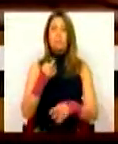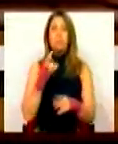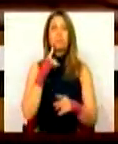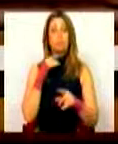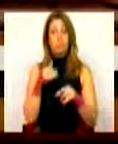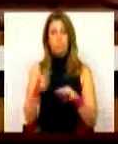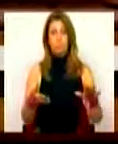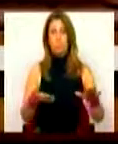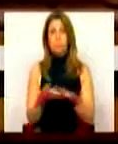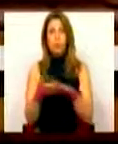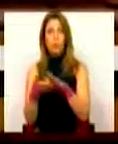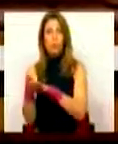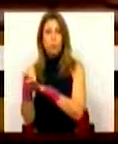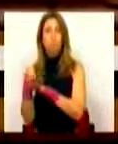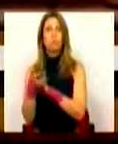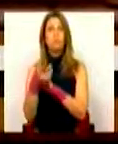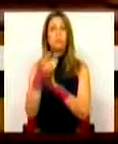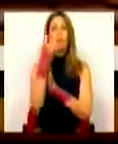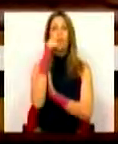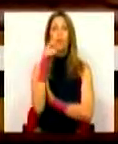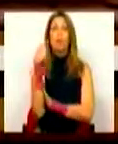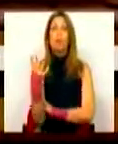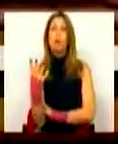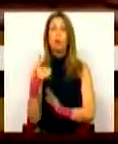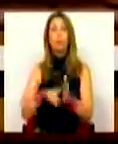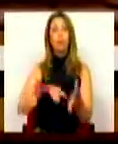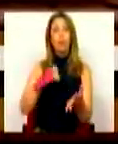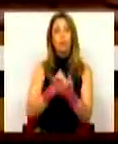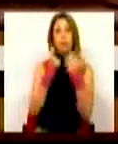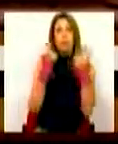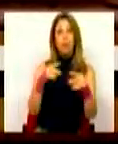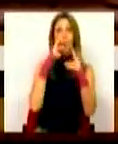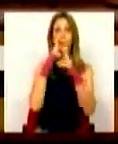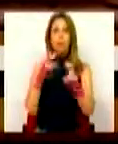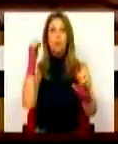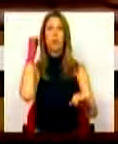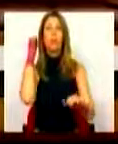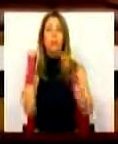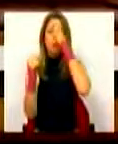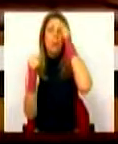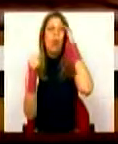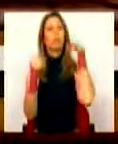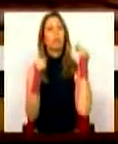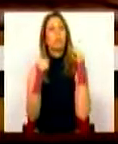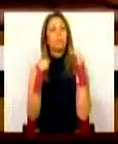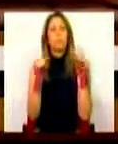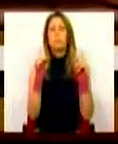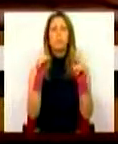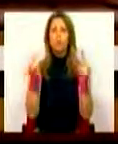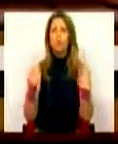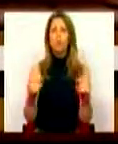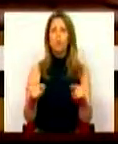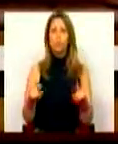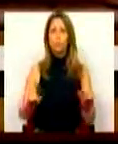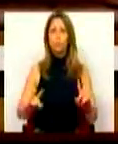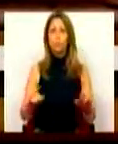onde faremos entrar, um quarto dos efetivos que atualmente existem na investigação criminal. Não se trata apenas